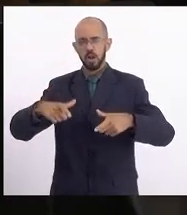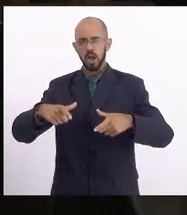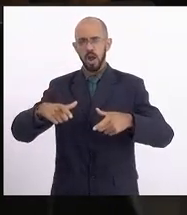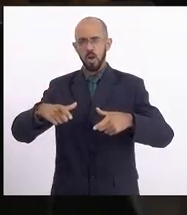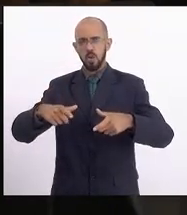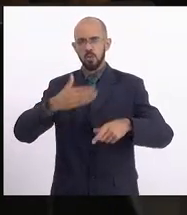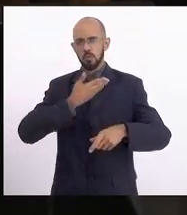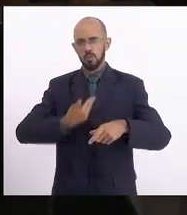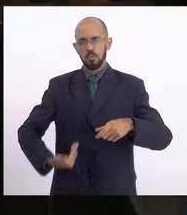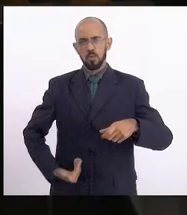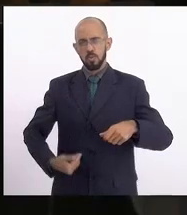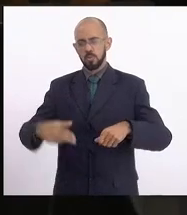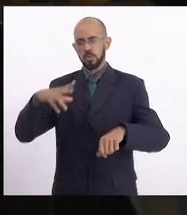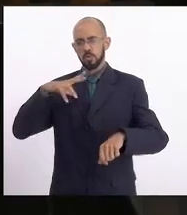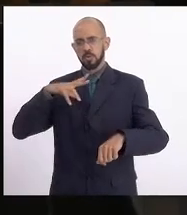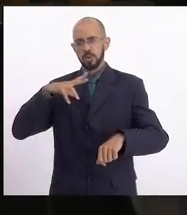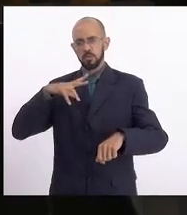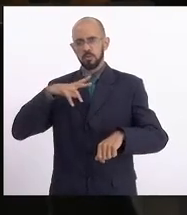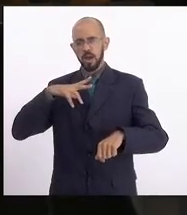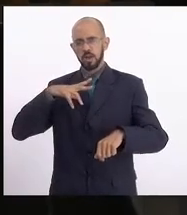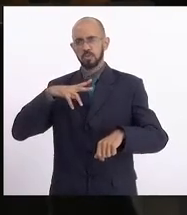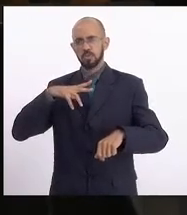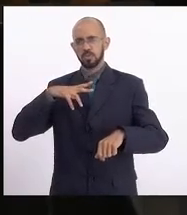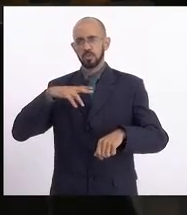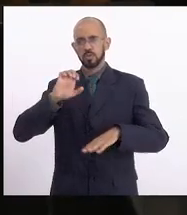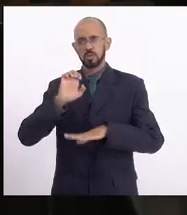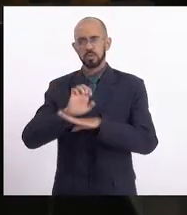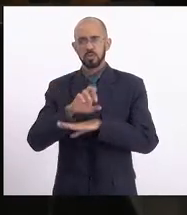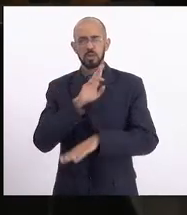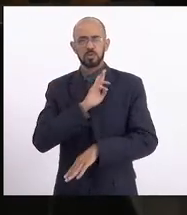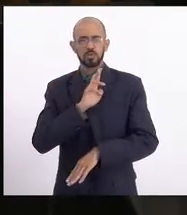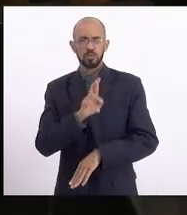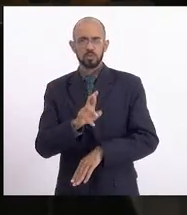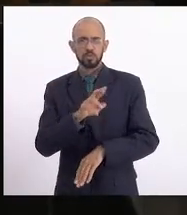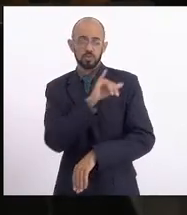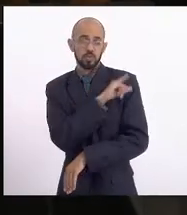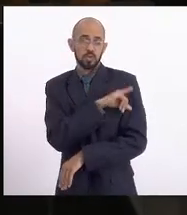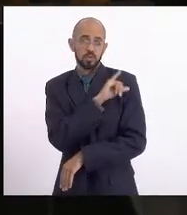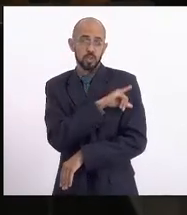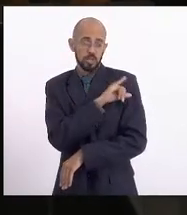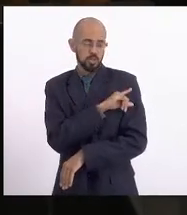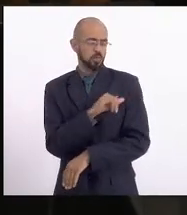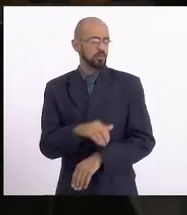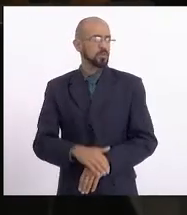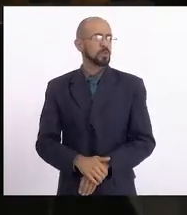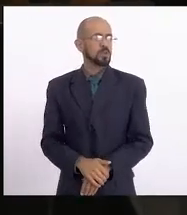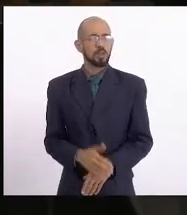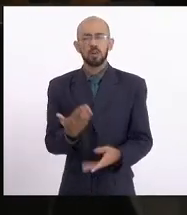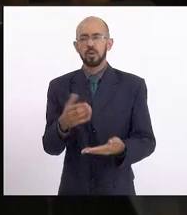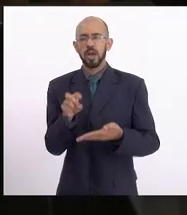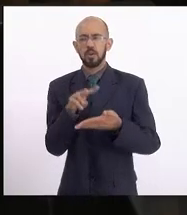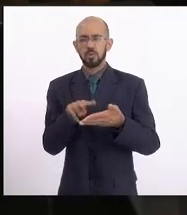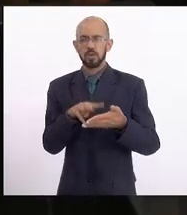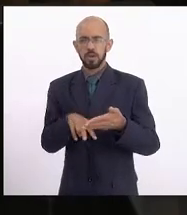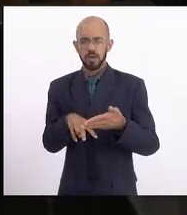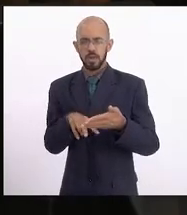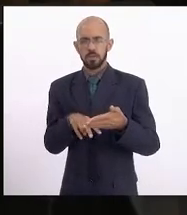do Rio de Janeiro. E eu quero ler um pouco a respeito desse projeto, presidente, aonde que diz no seu primeiro